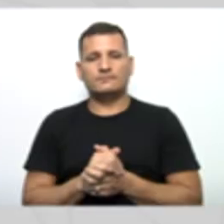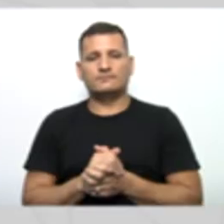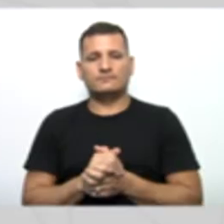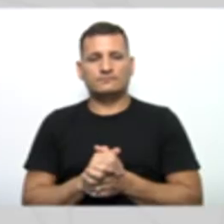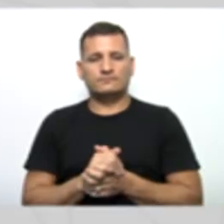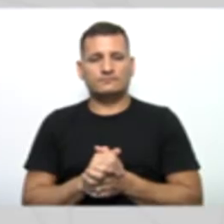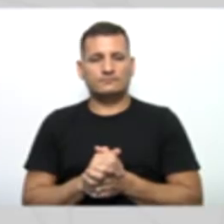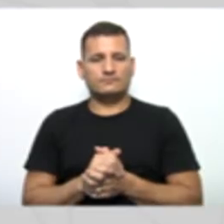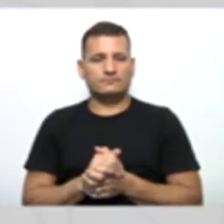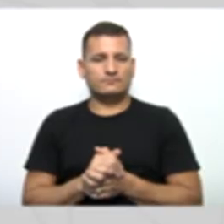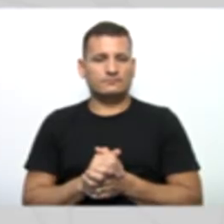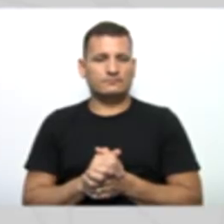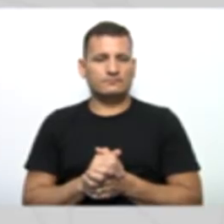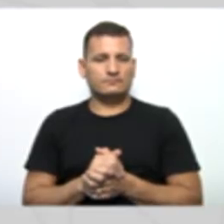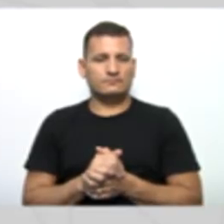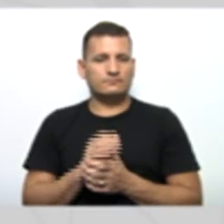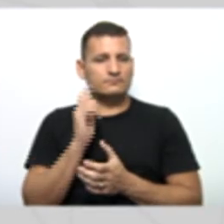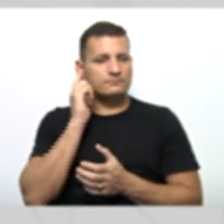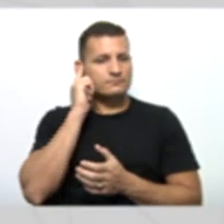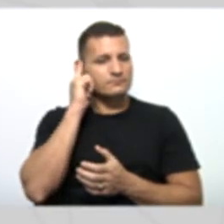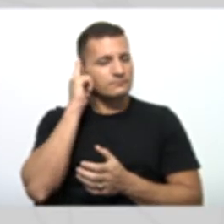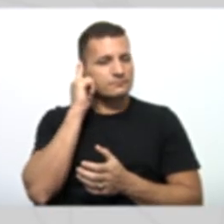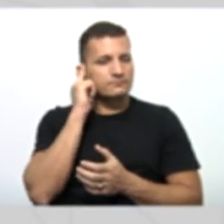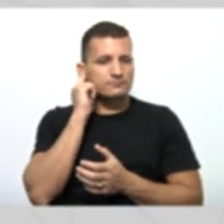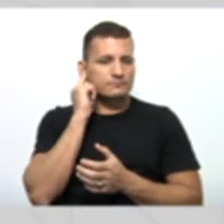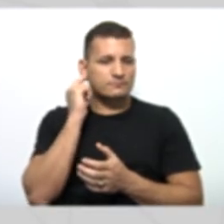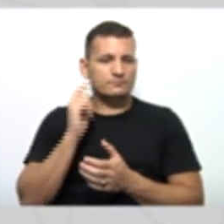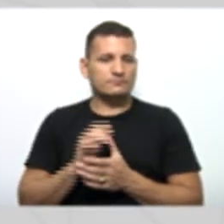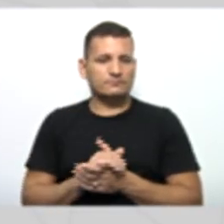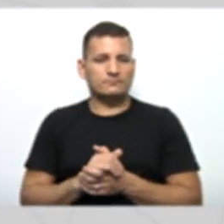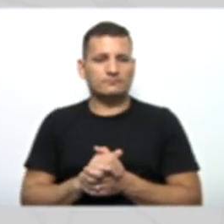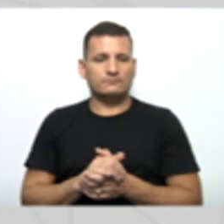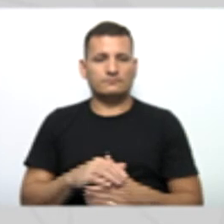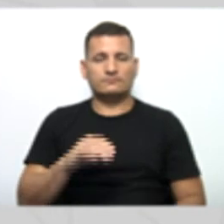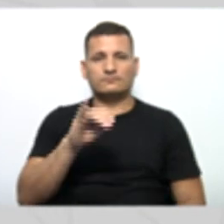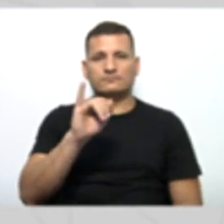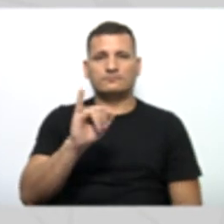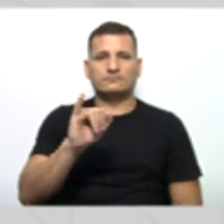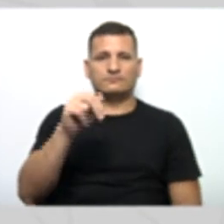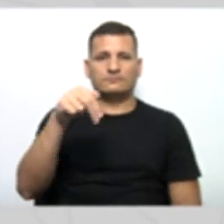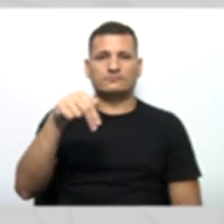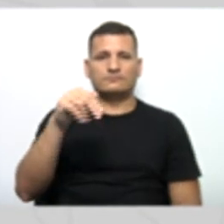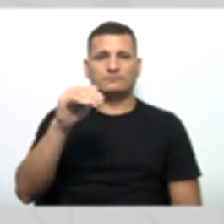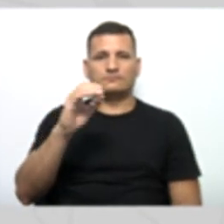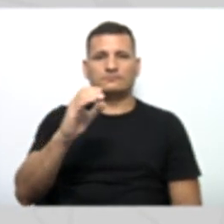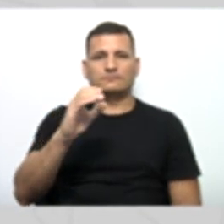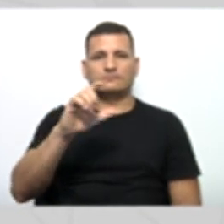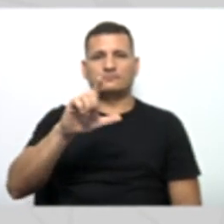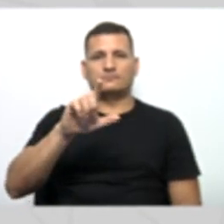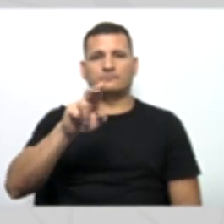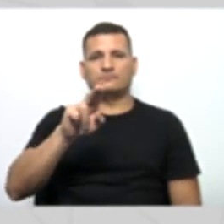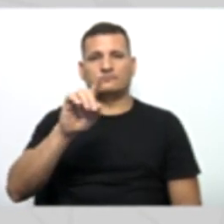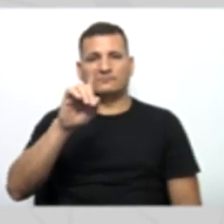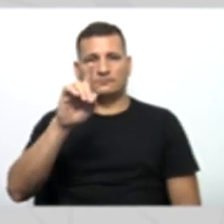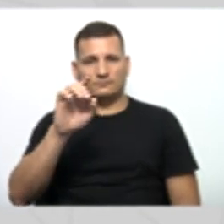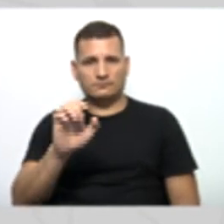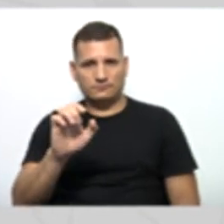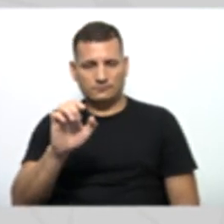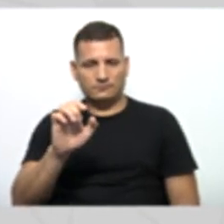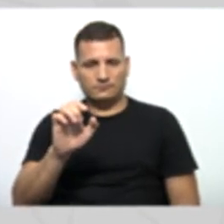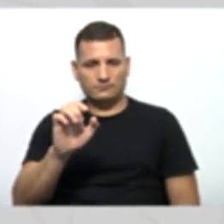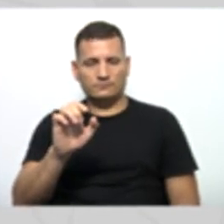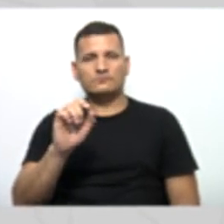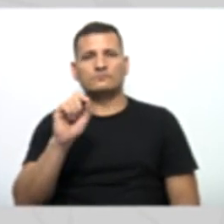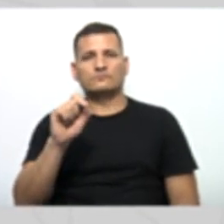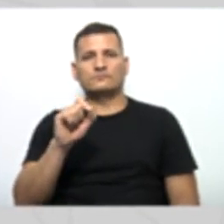ó. Gravem essa dica que eu mostrei para vocês, ó. Ó, o include é o quê? É um caso de uso que está